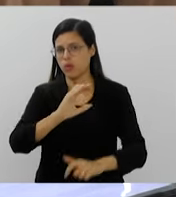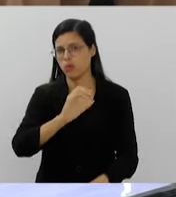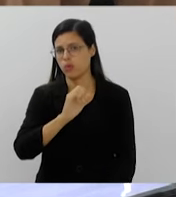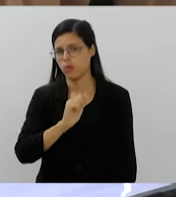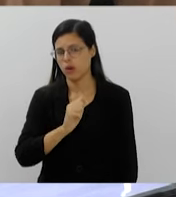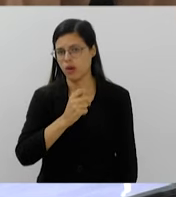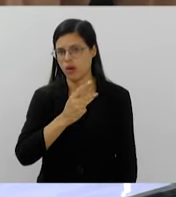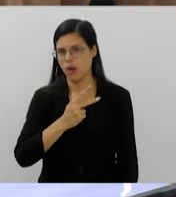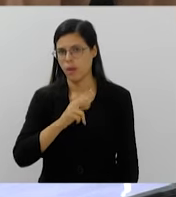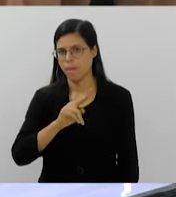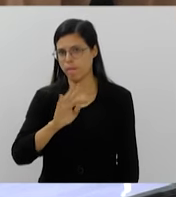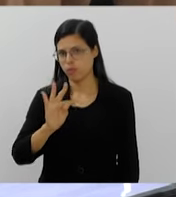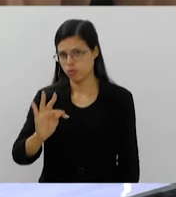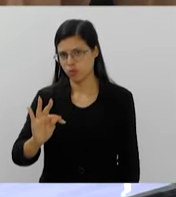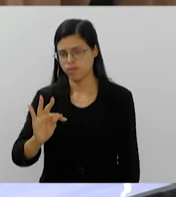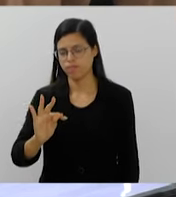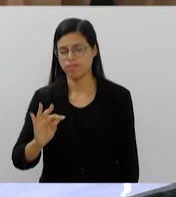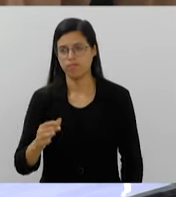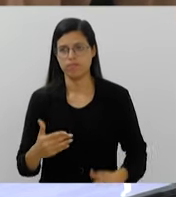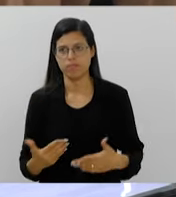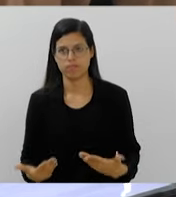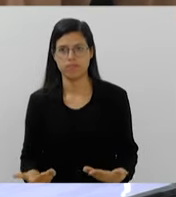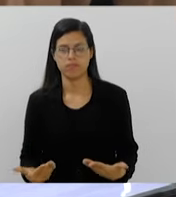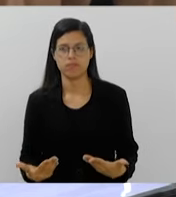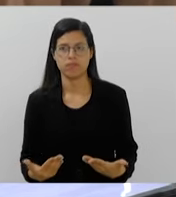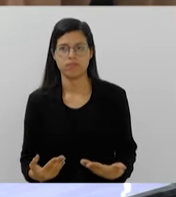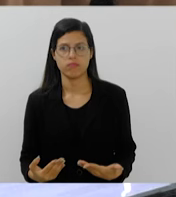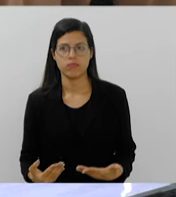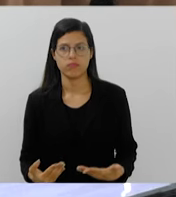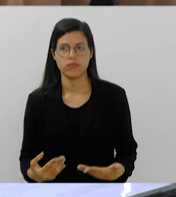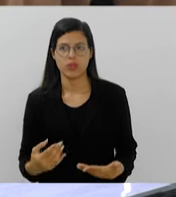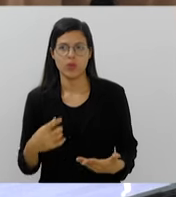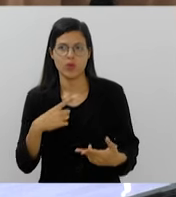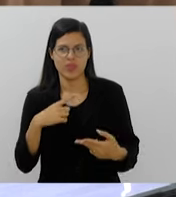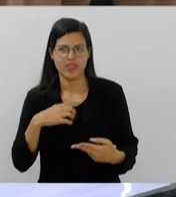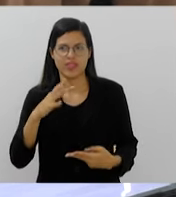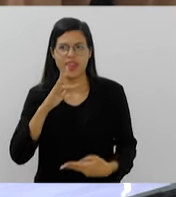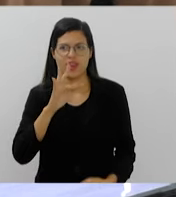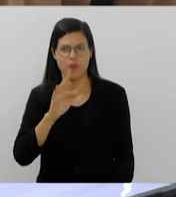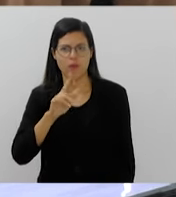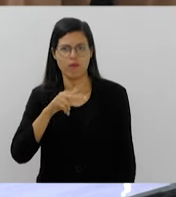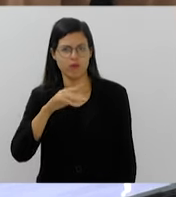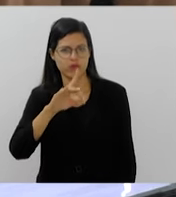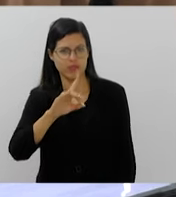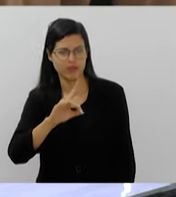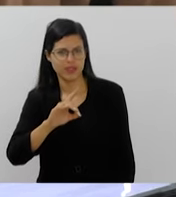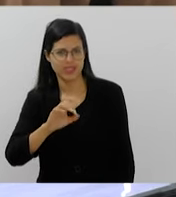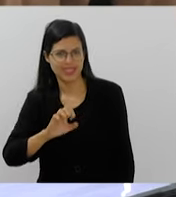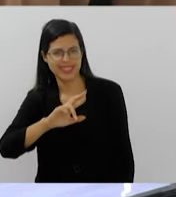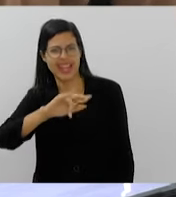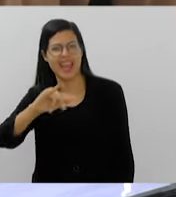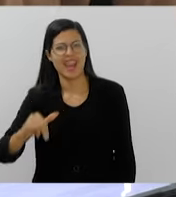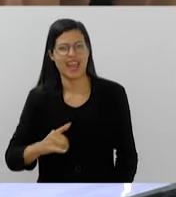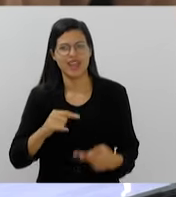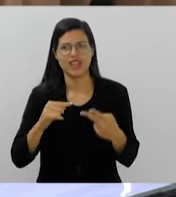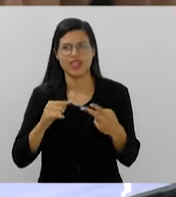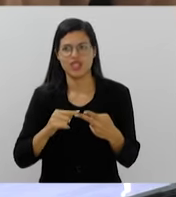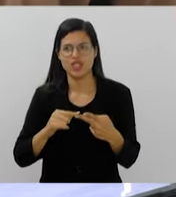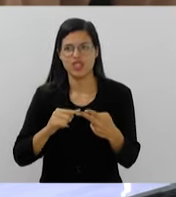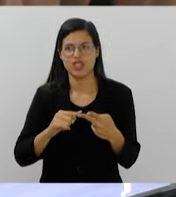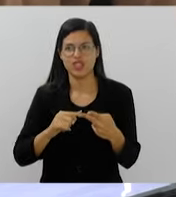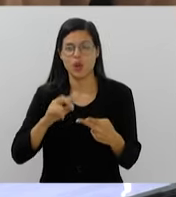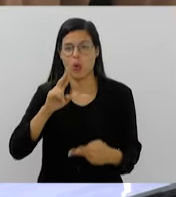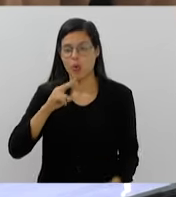entendendo? Só eu tenho. SEAERJ, FUNDERJ. Mas na prática? UNALI e